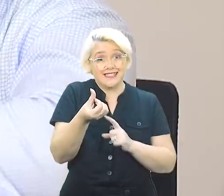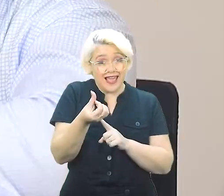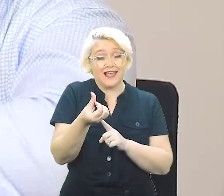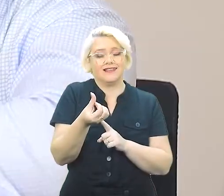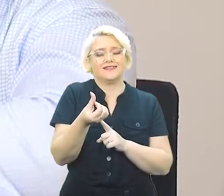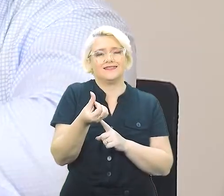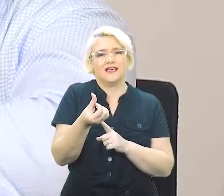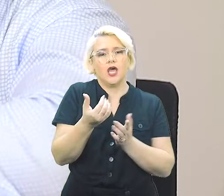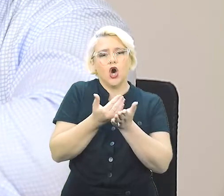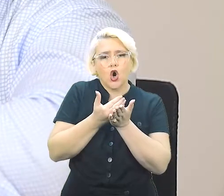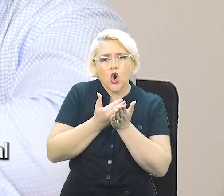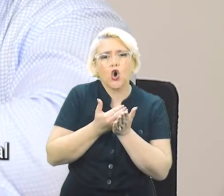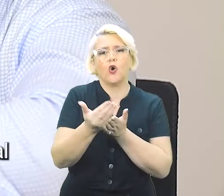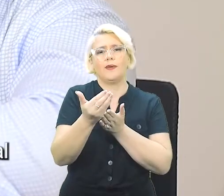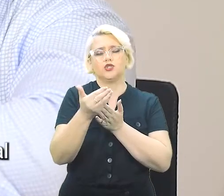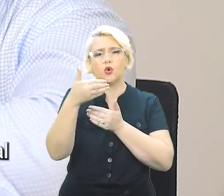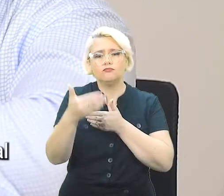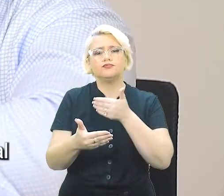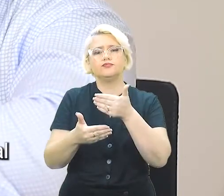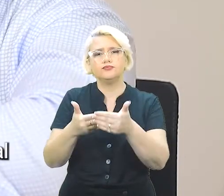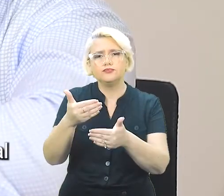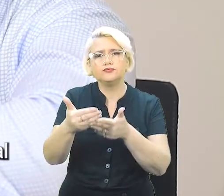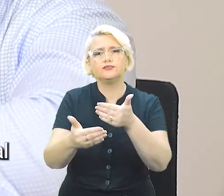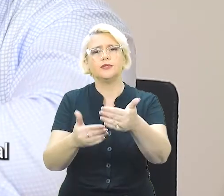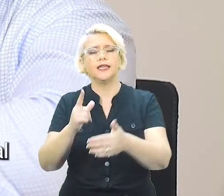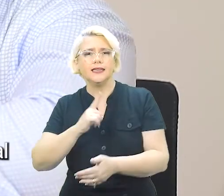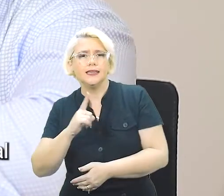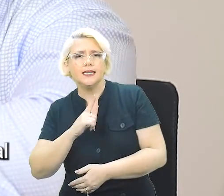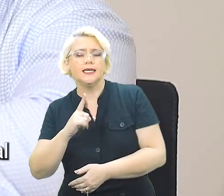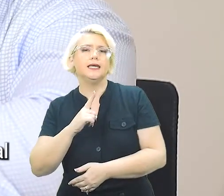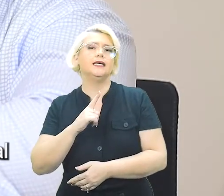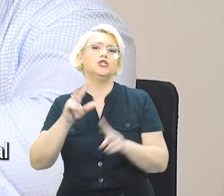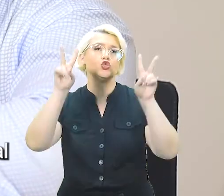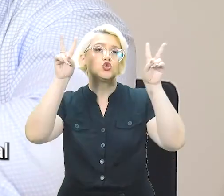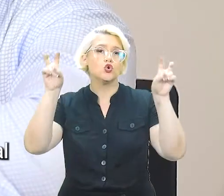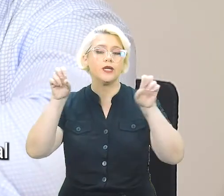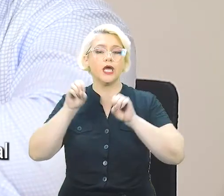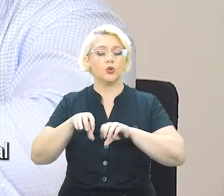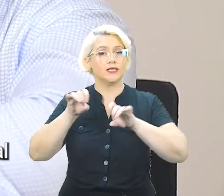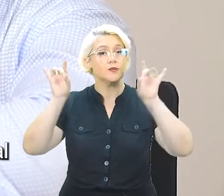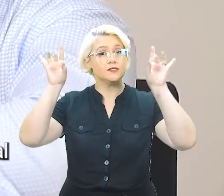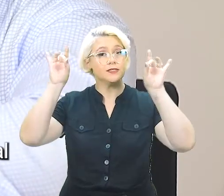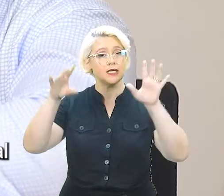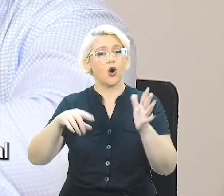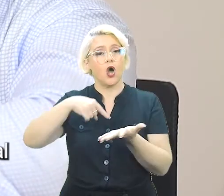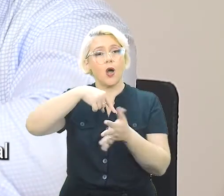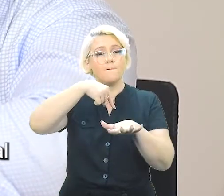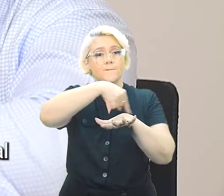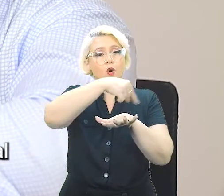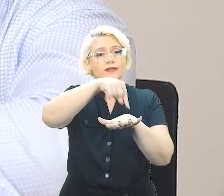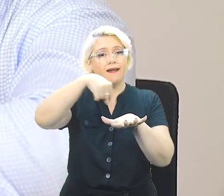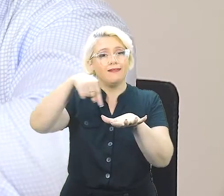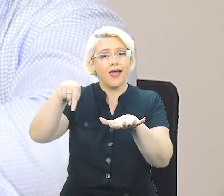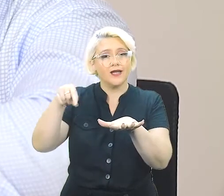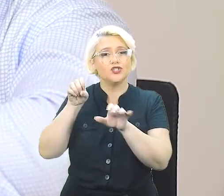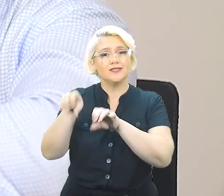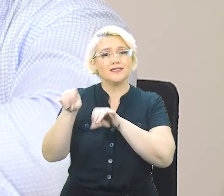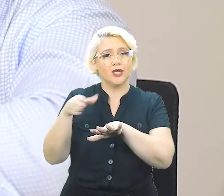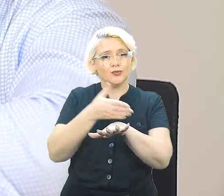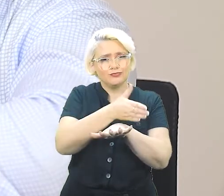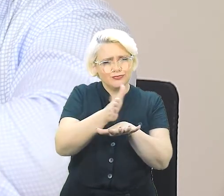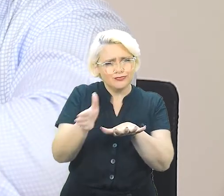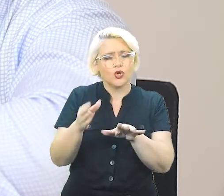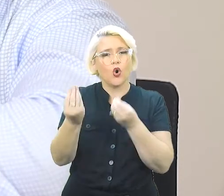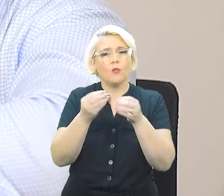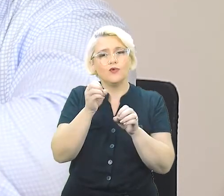1996 é que começa a haver essa questão da educação especial como uma modalidade de ensino. É quando,